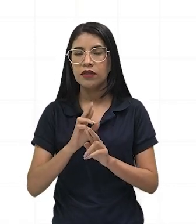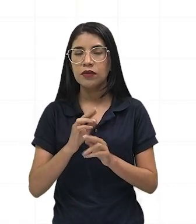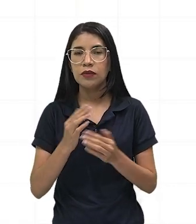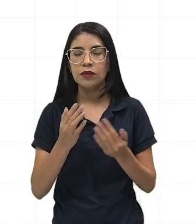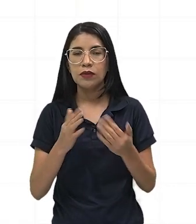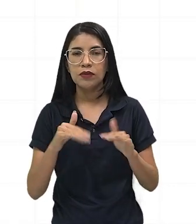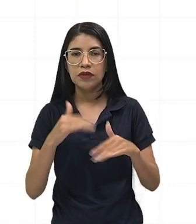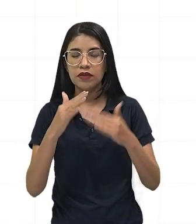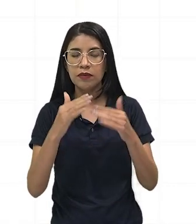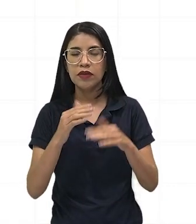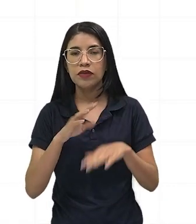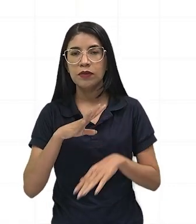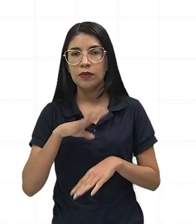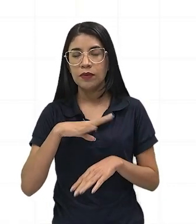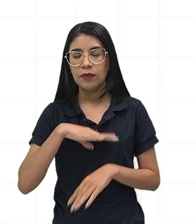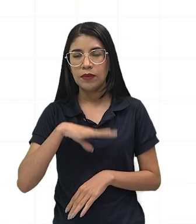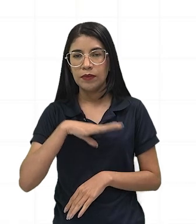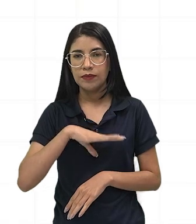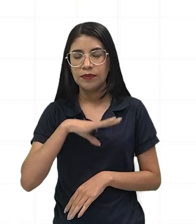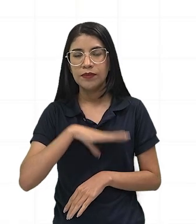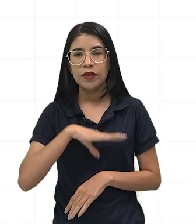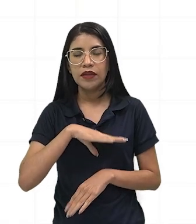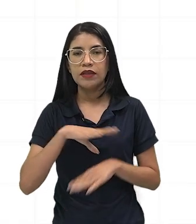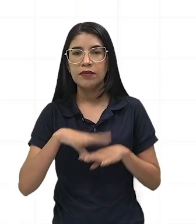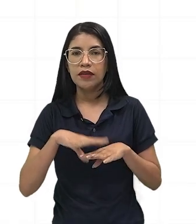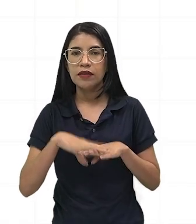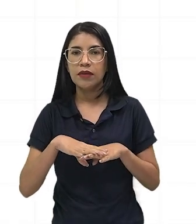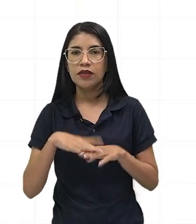desempenho em matemática e português para esses alunos?